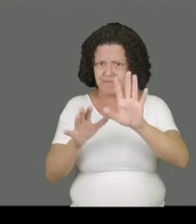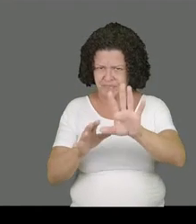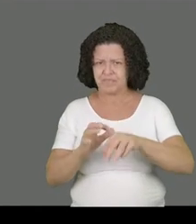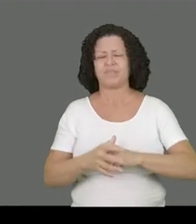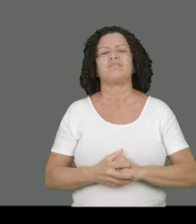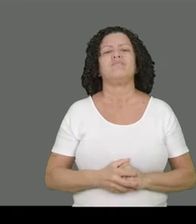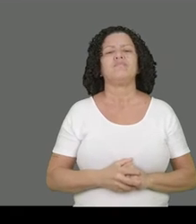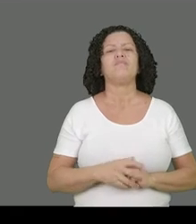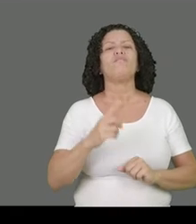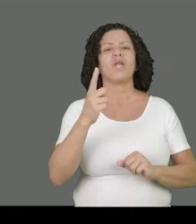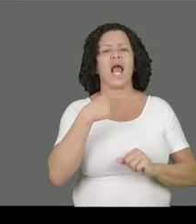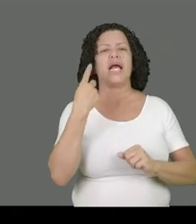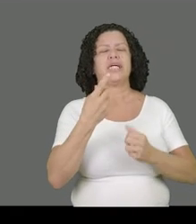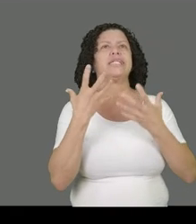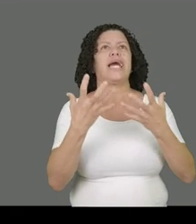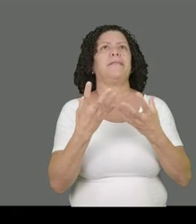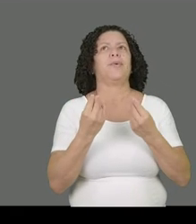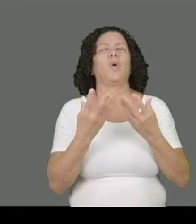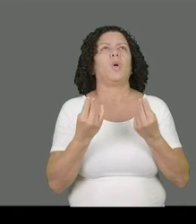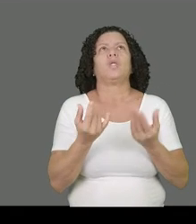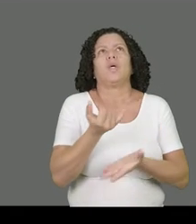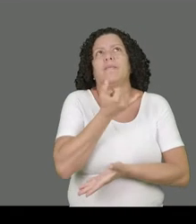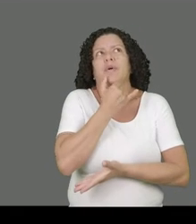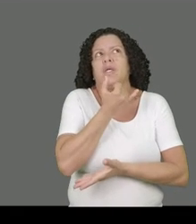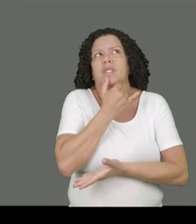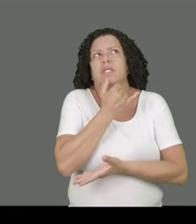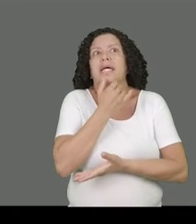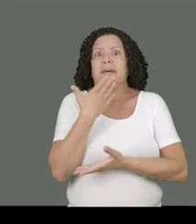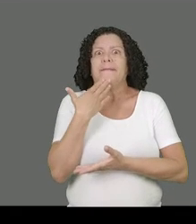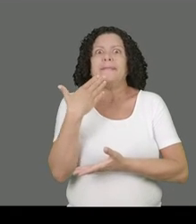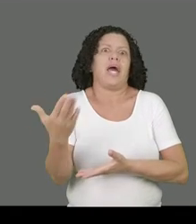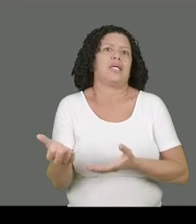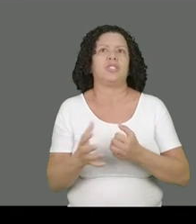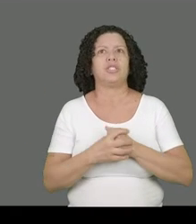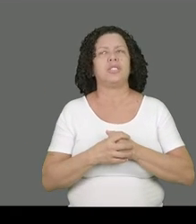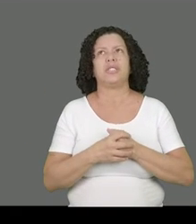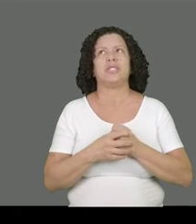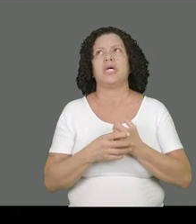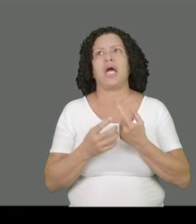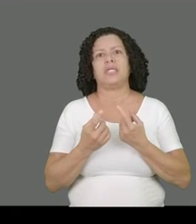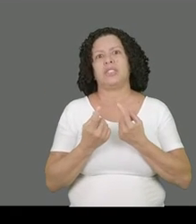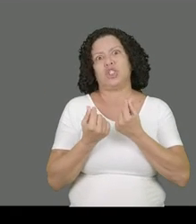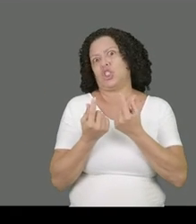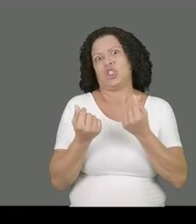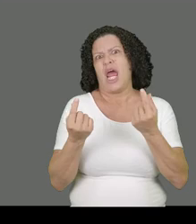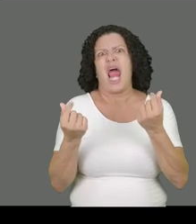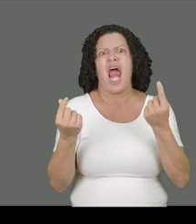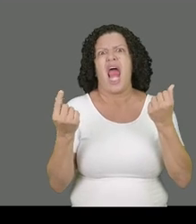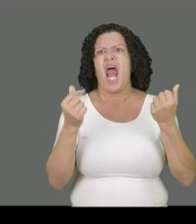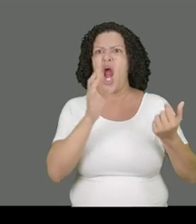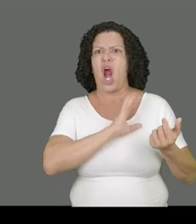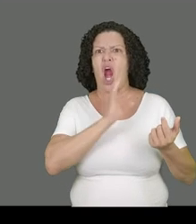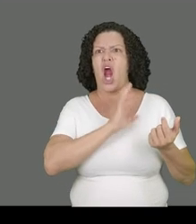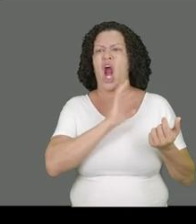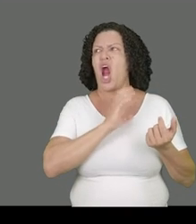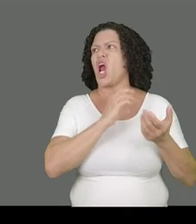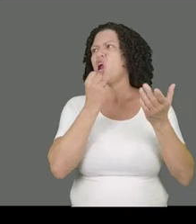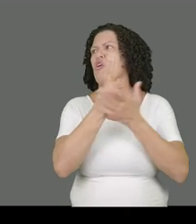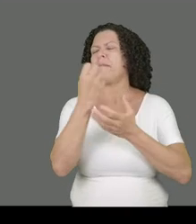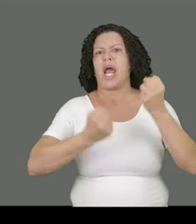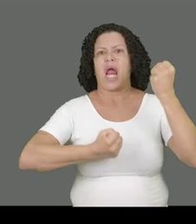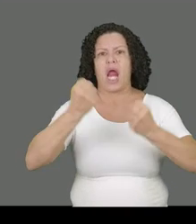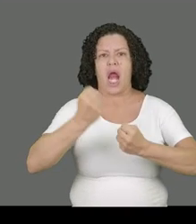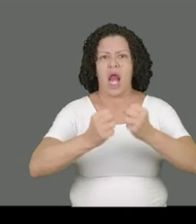exemplo simples. A gente quer muito, por exemplo, e pede condições financeiras